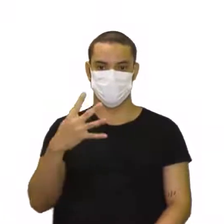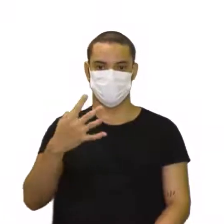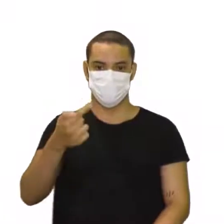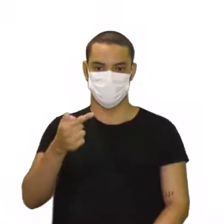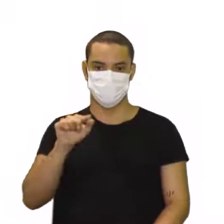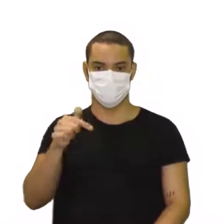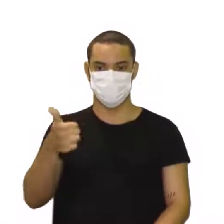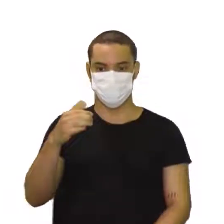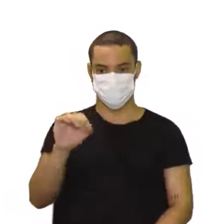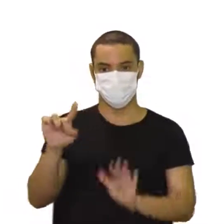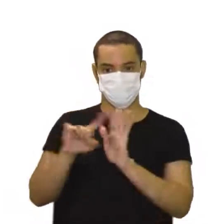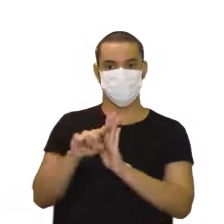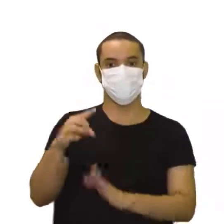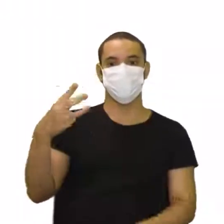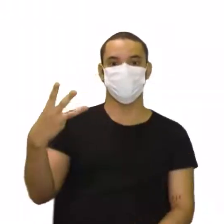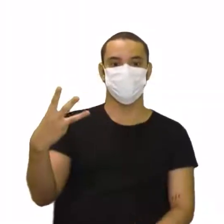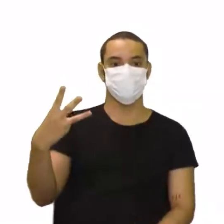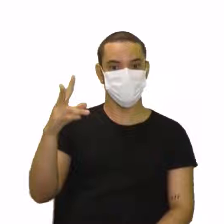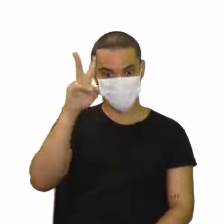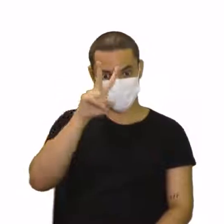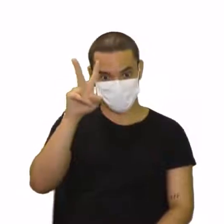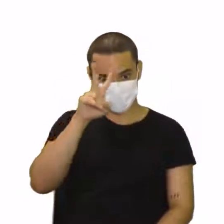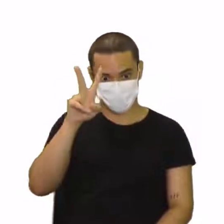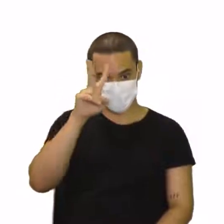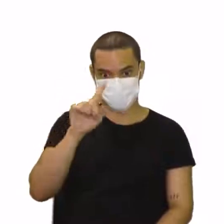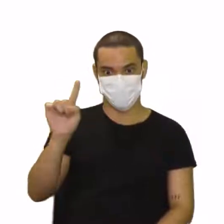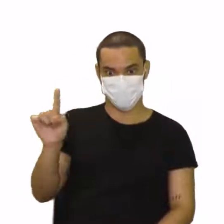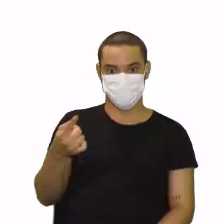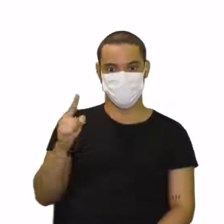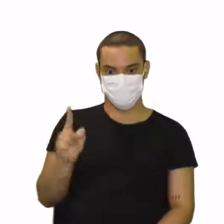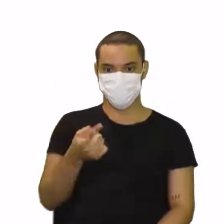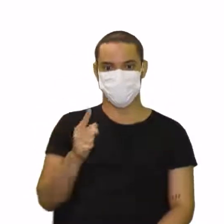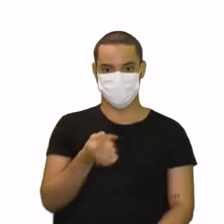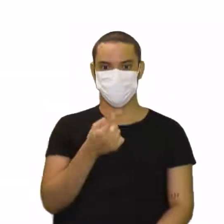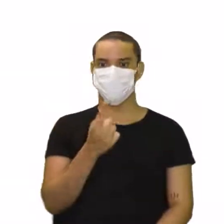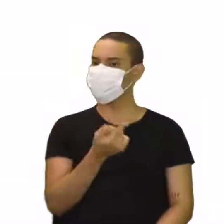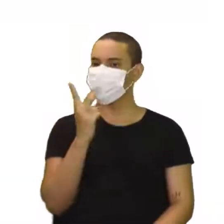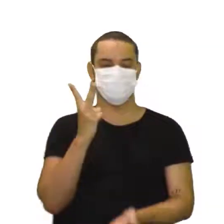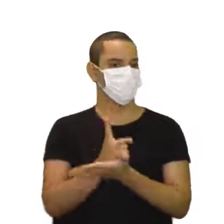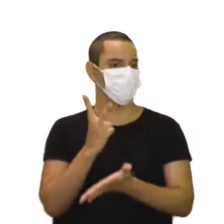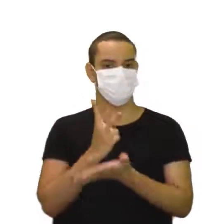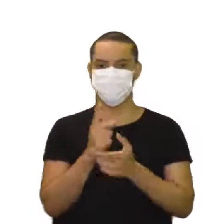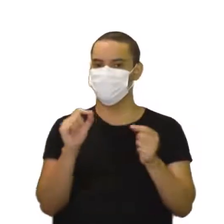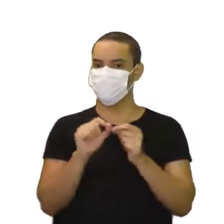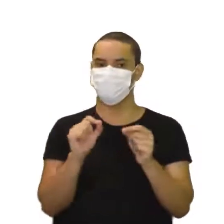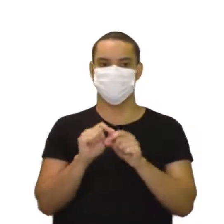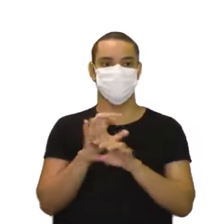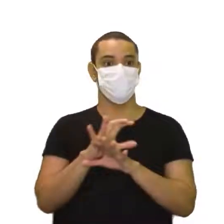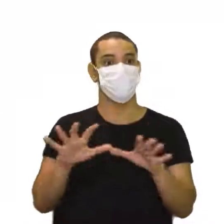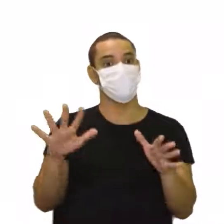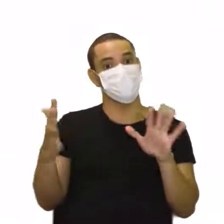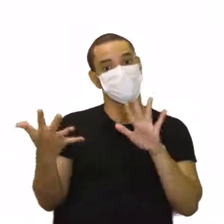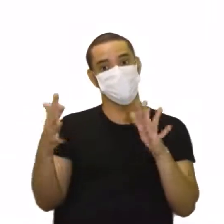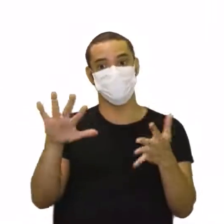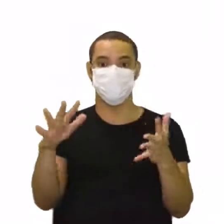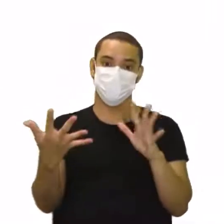0,0047. Ah, pessoal, o que eu tenho que fazer? Como sempre, né, gente? Transformar em notação científica.